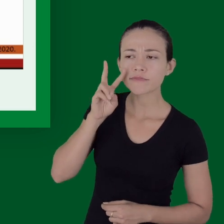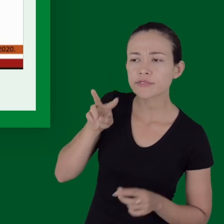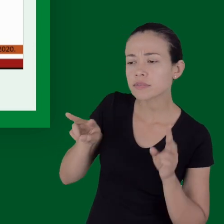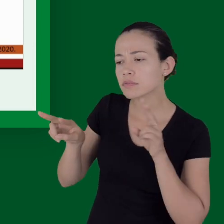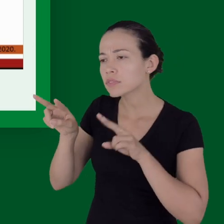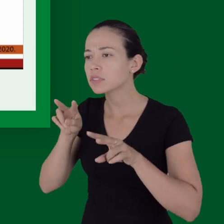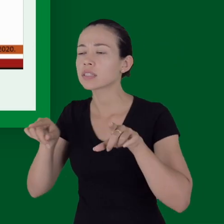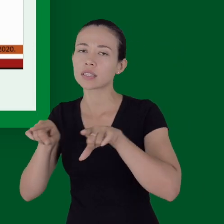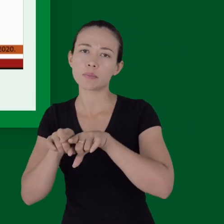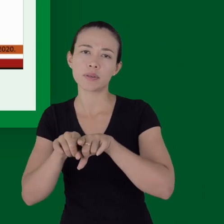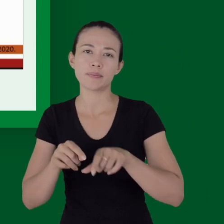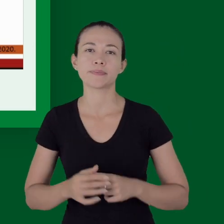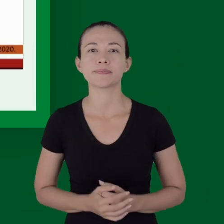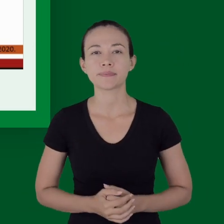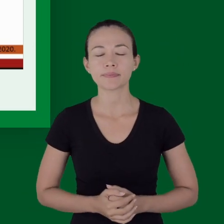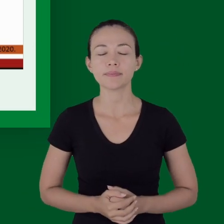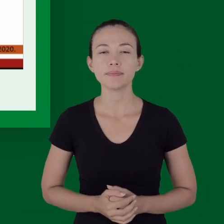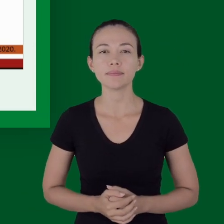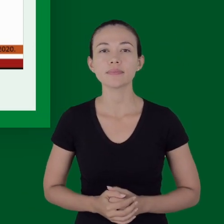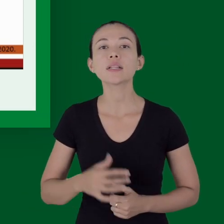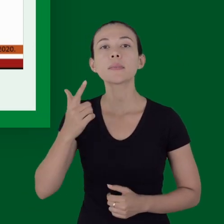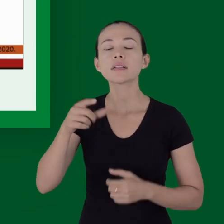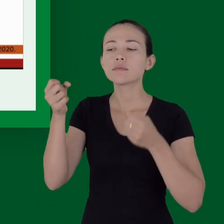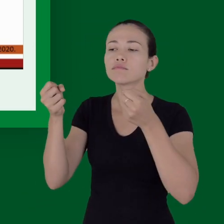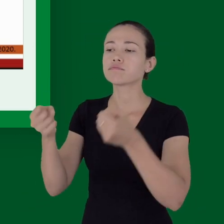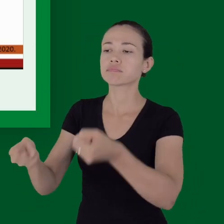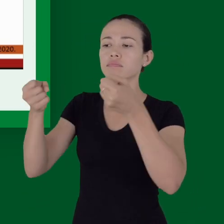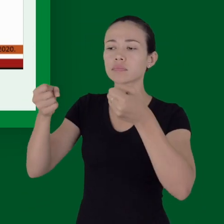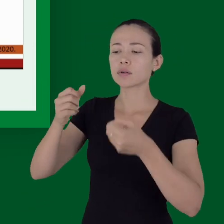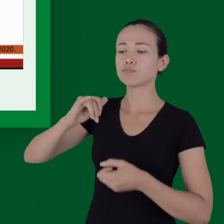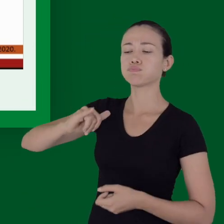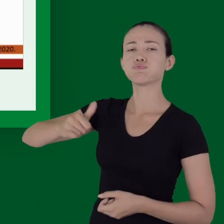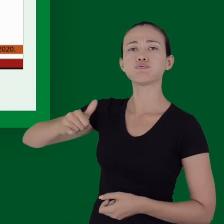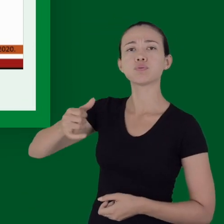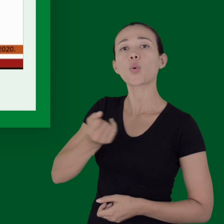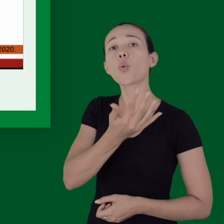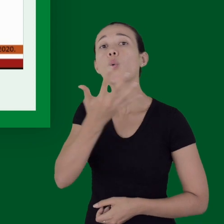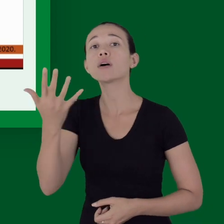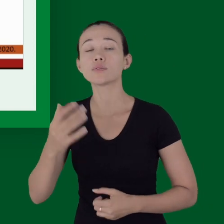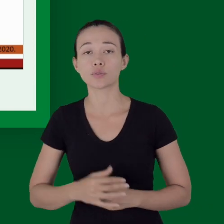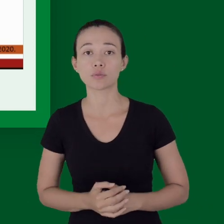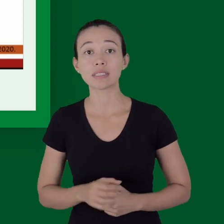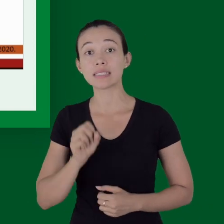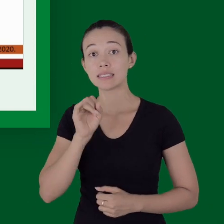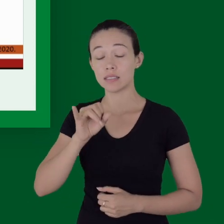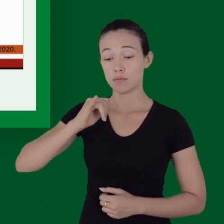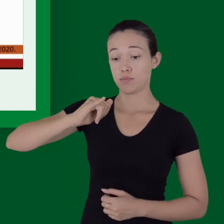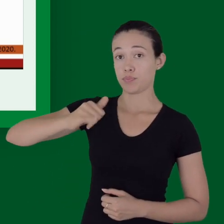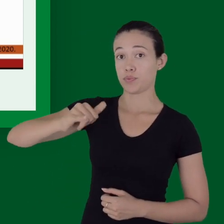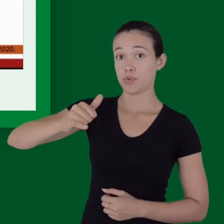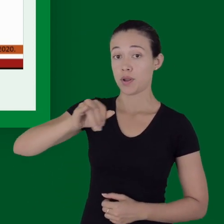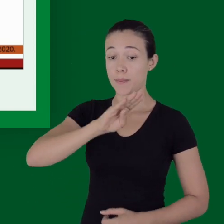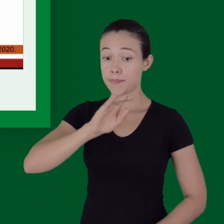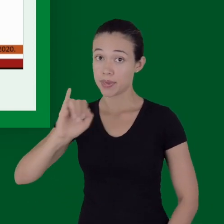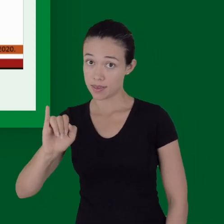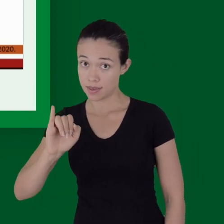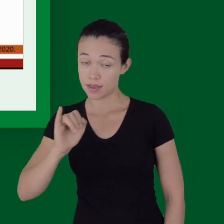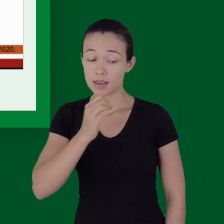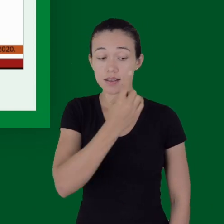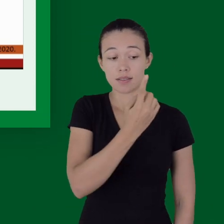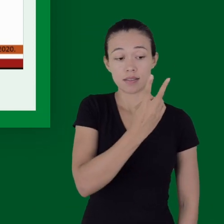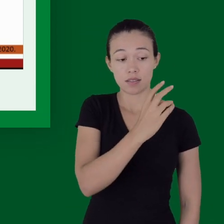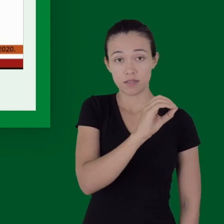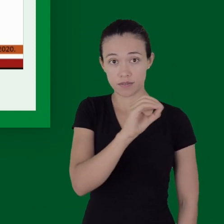dessa aula, até como revisão. Lembrando que a carga do choque para desfibrilação, sendo o aparelho